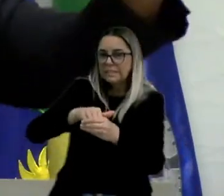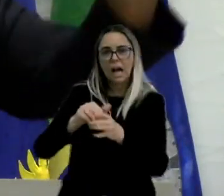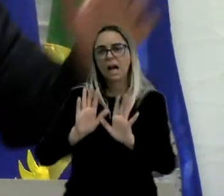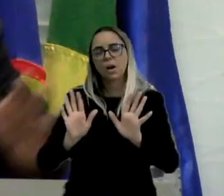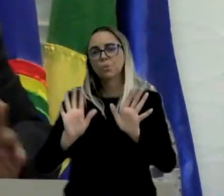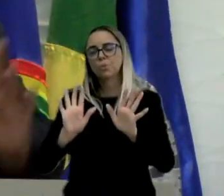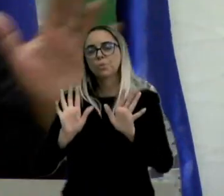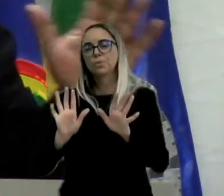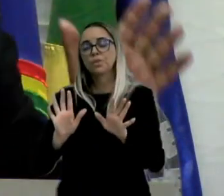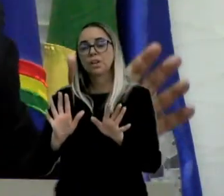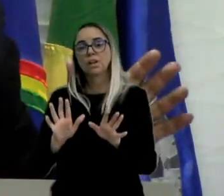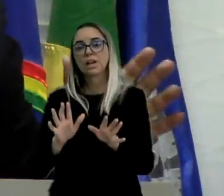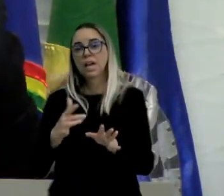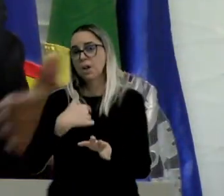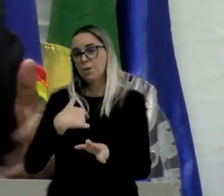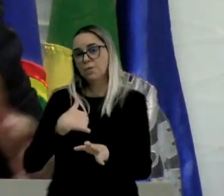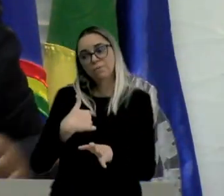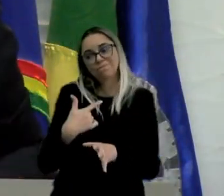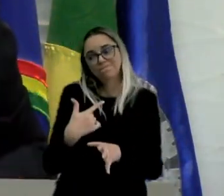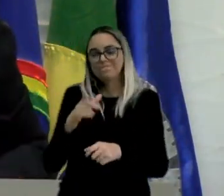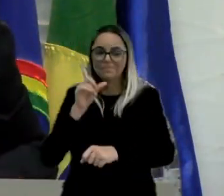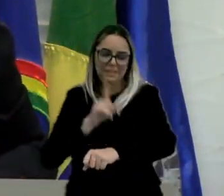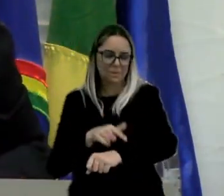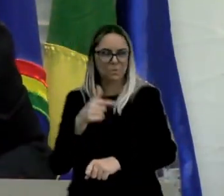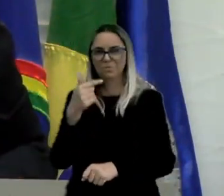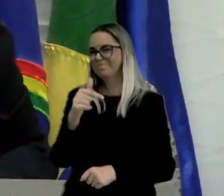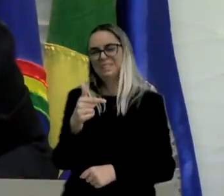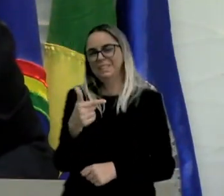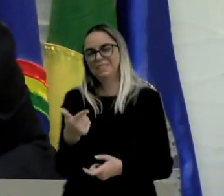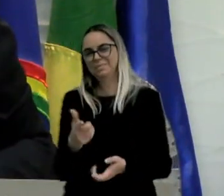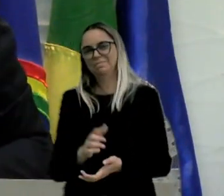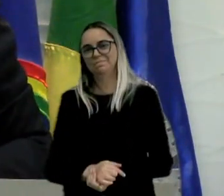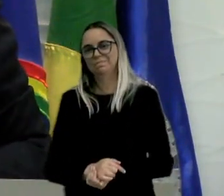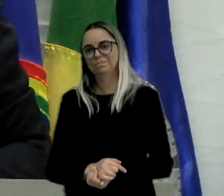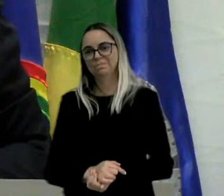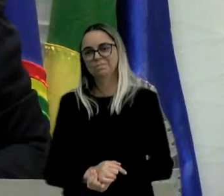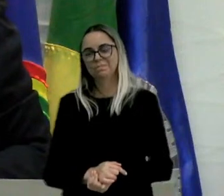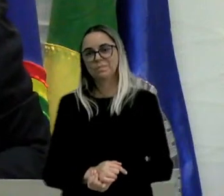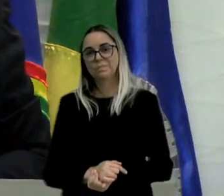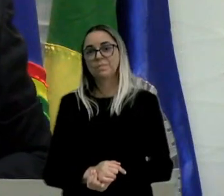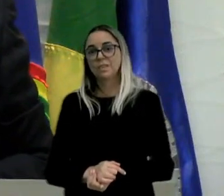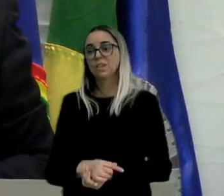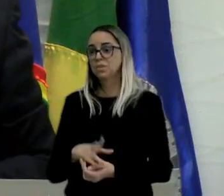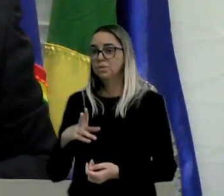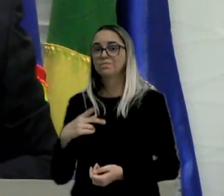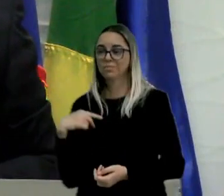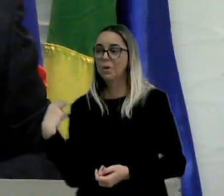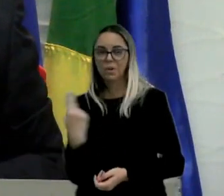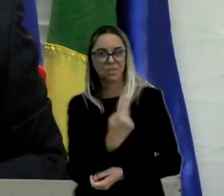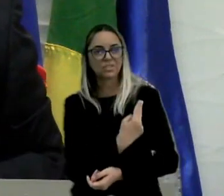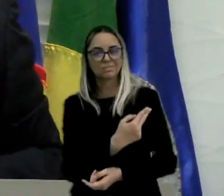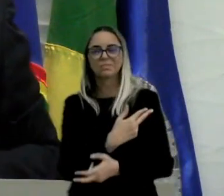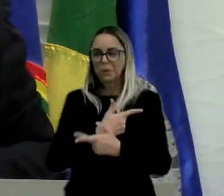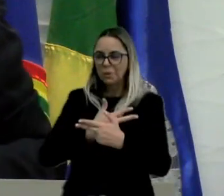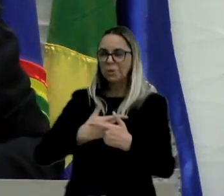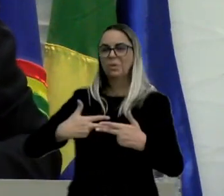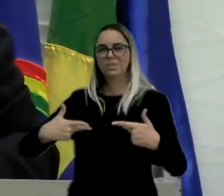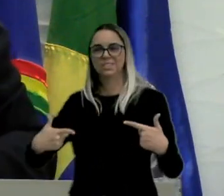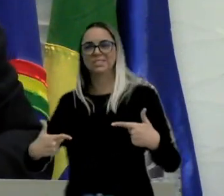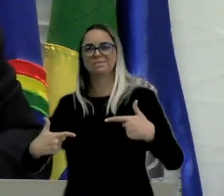acompanhando não eu não eu não faço isso que eu não tenho tempo porque a gente tem muitas coisas para